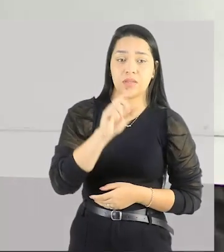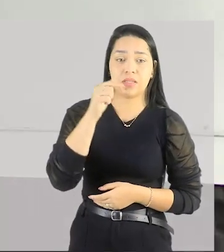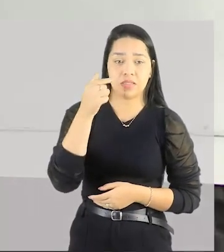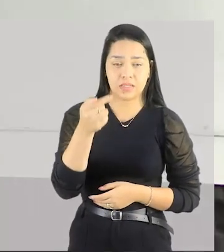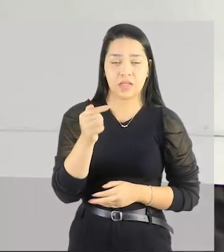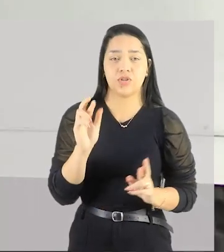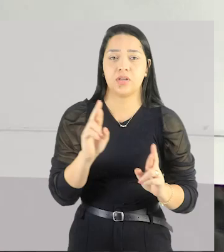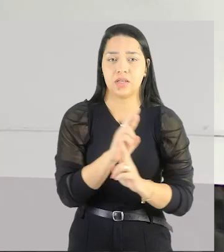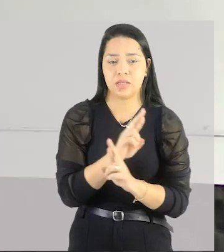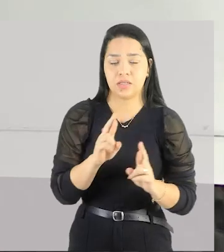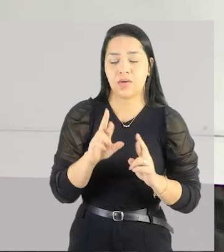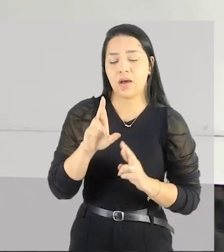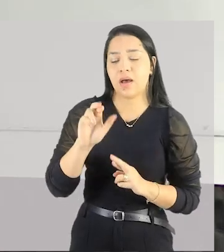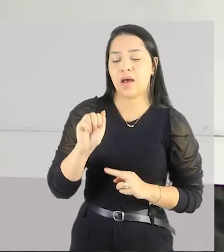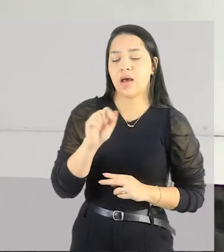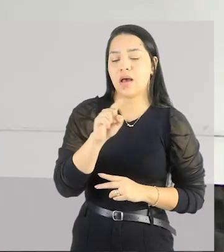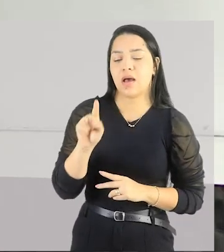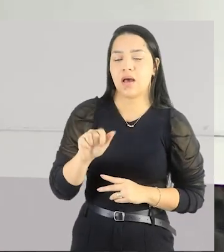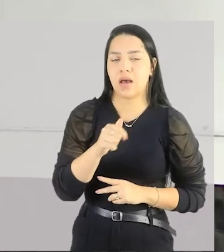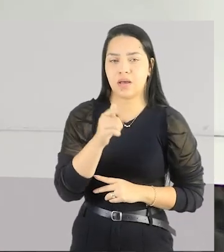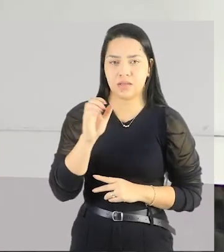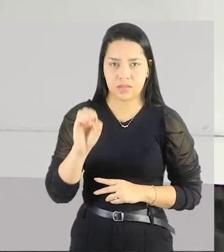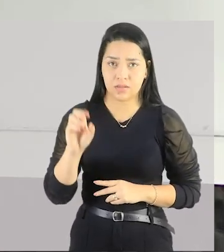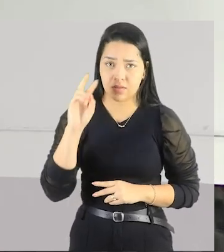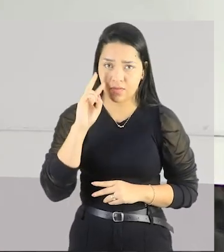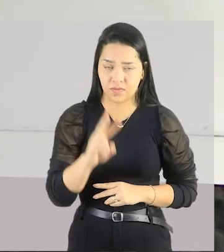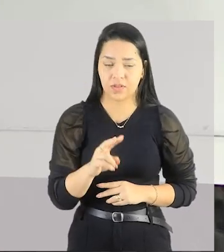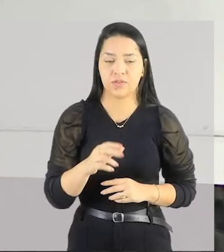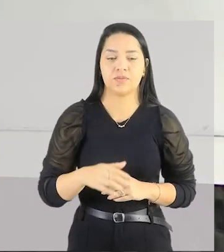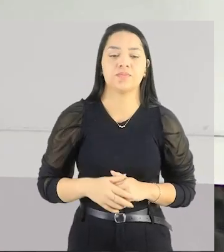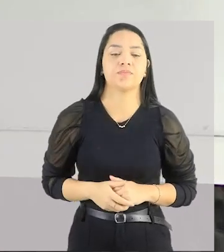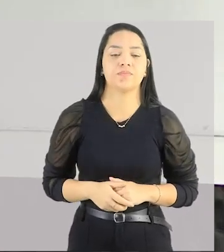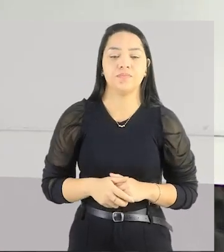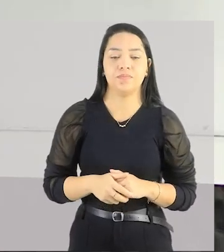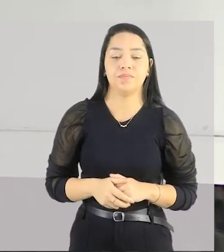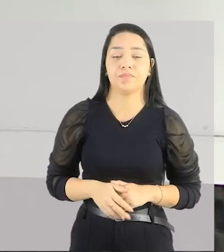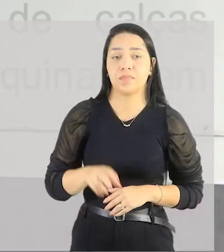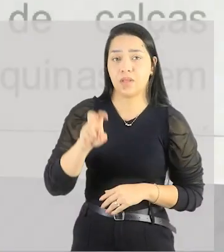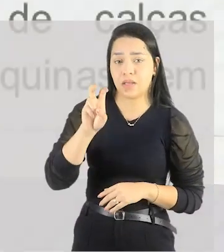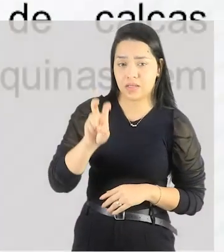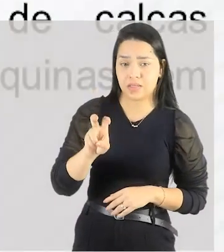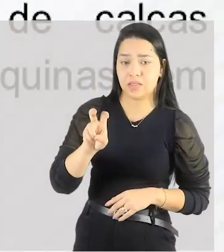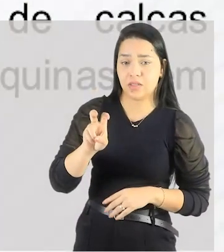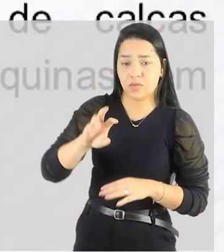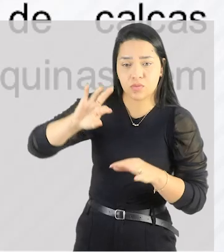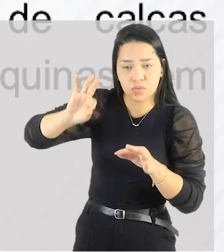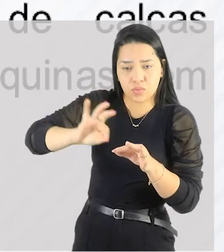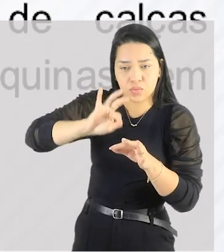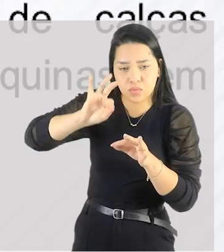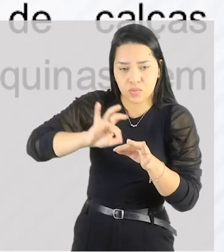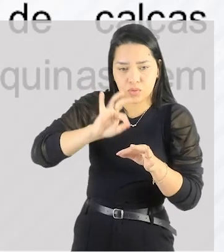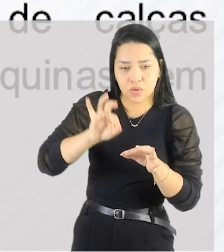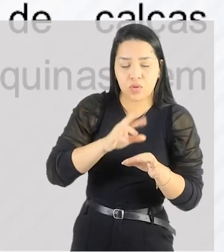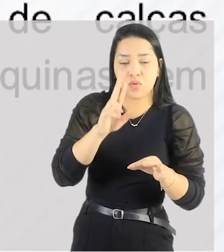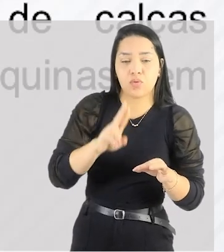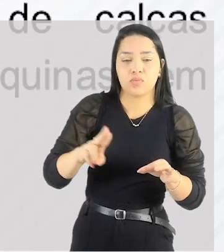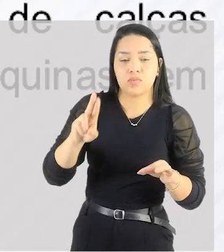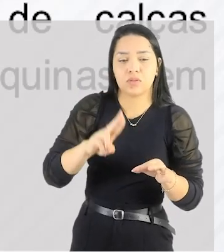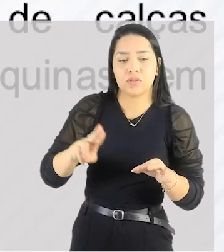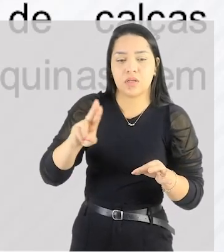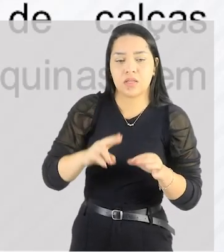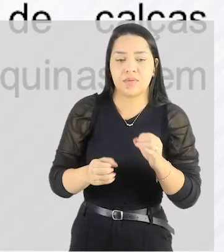Ainda com relação, né, turma, à razão. Me acompanha. 5 máquinas de costura